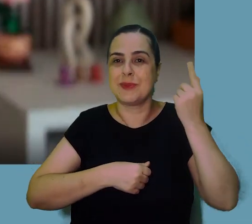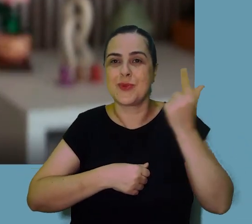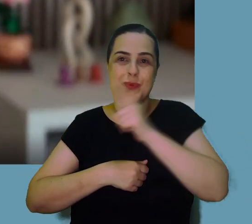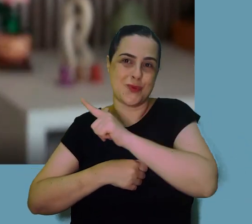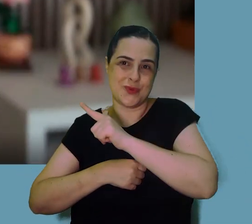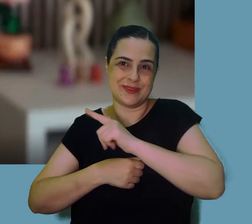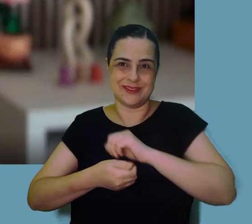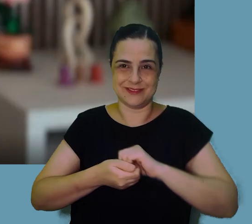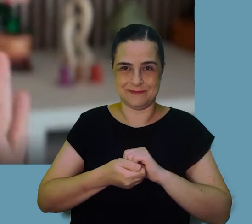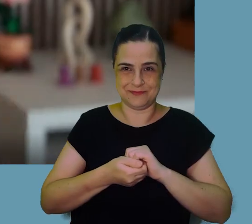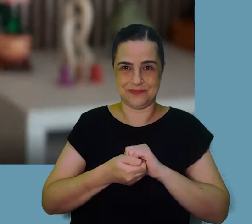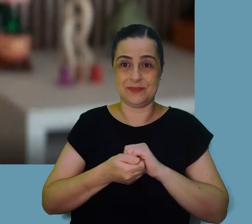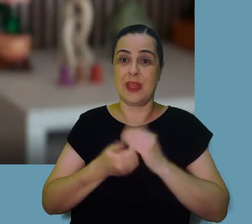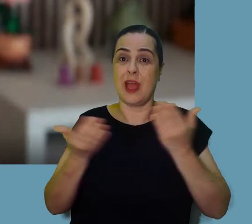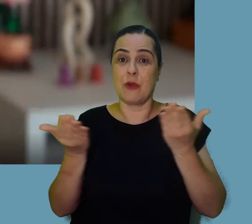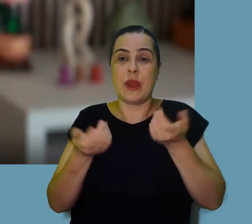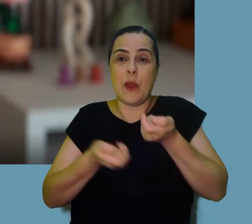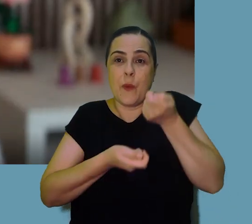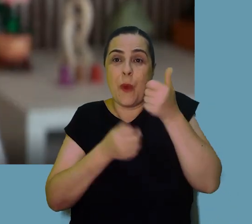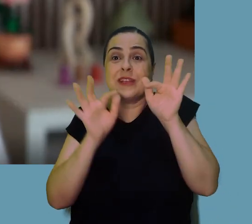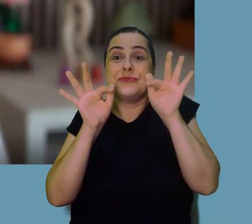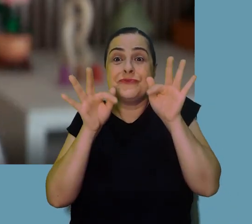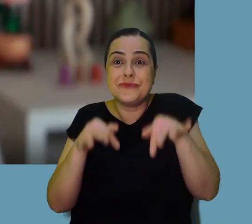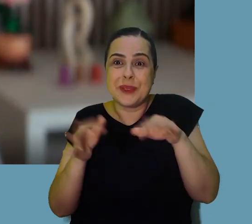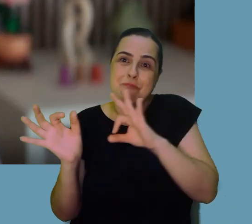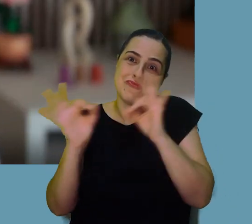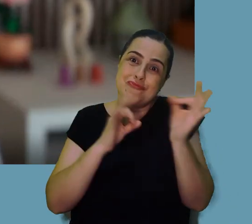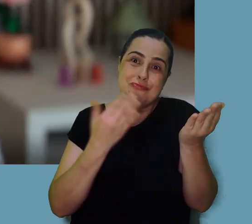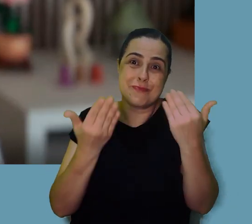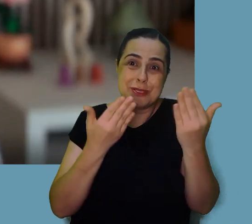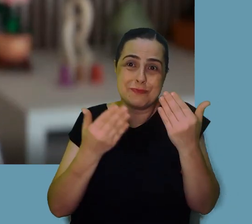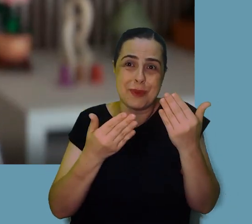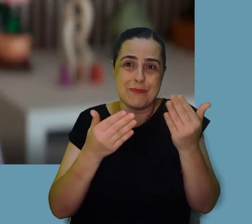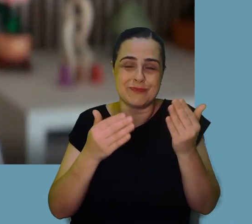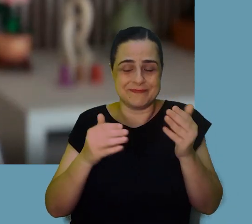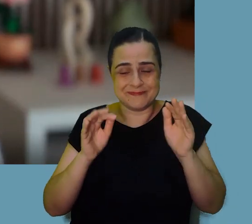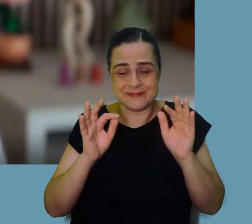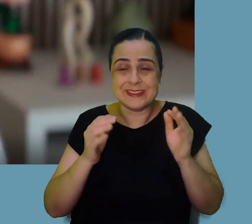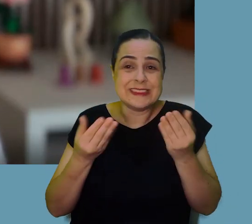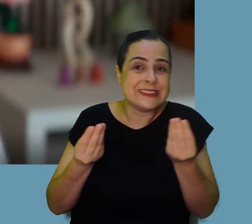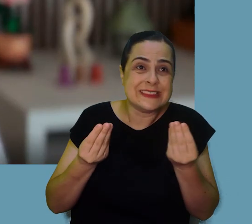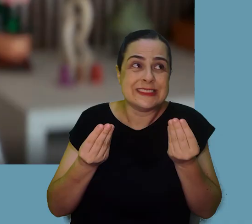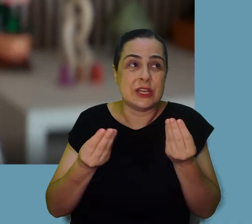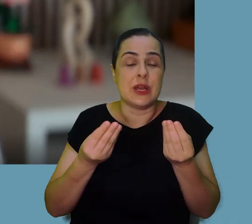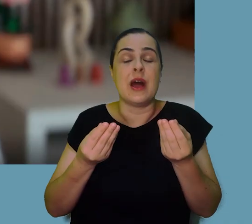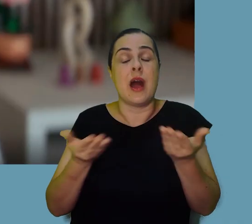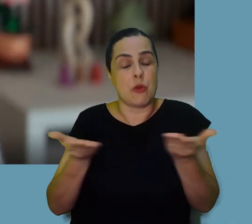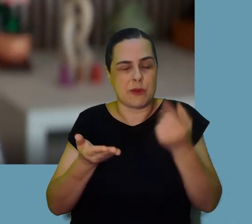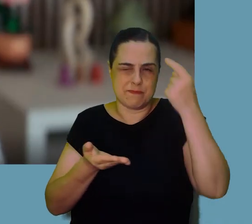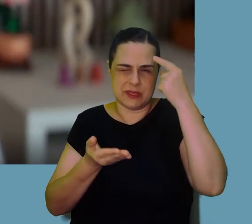nisso, né, porque já estamos caminhando para o nosso final de bate-papo aqui, mas pensando nos